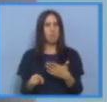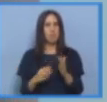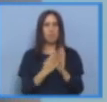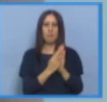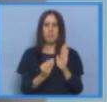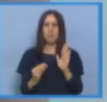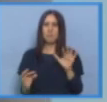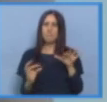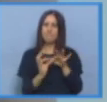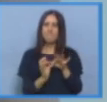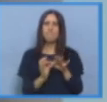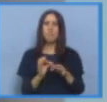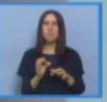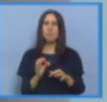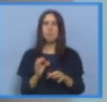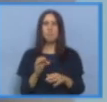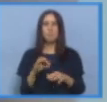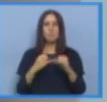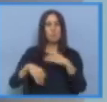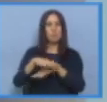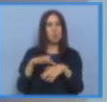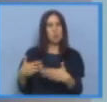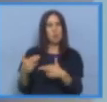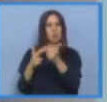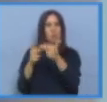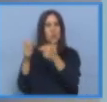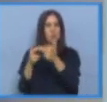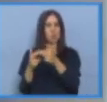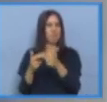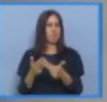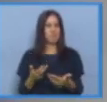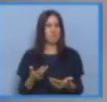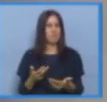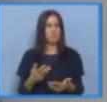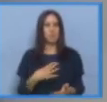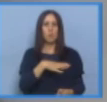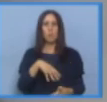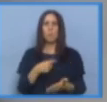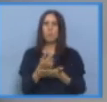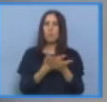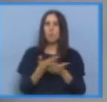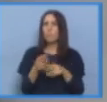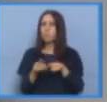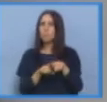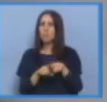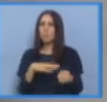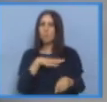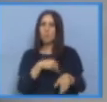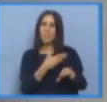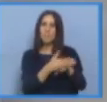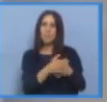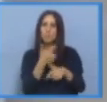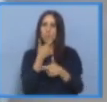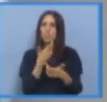referência direta à construção das sociedades nos tempos atuais. O mundo económico, político, é um mundo à parte de